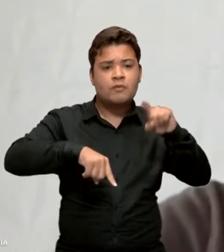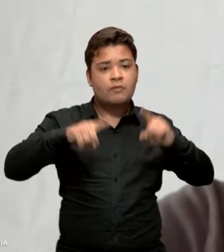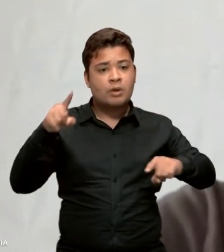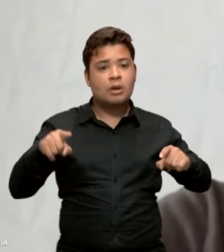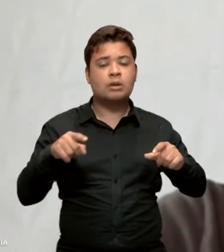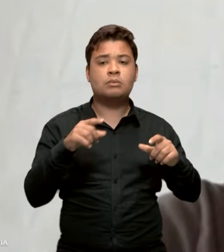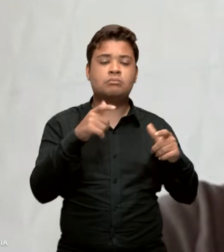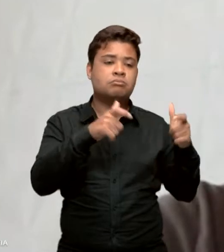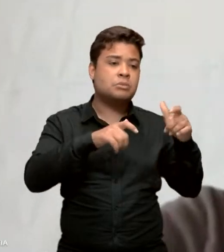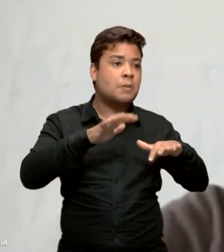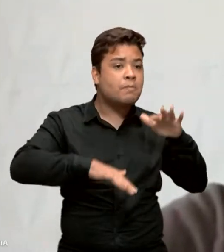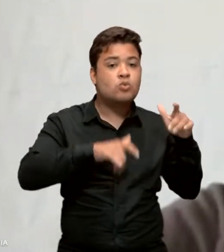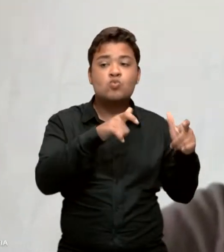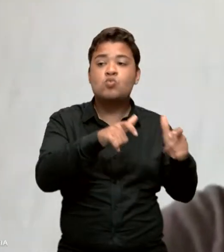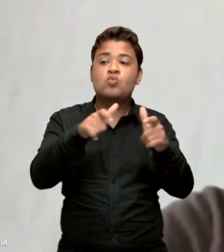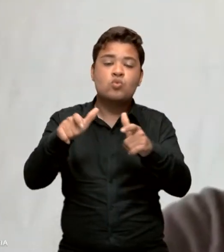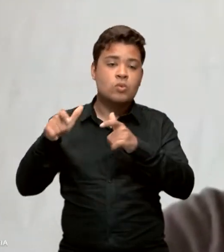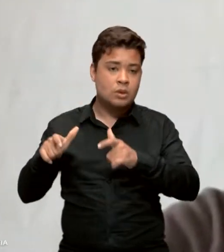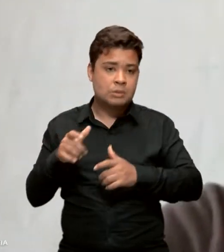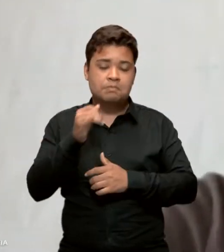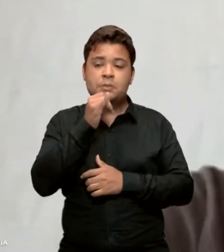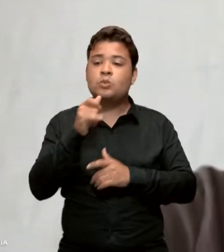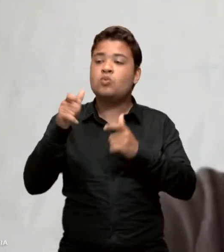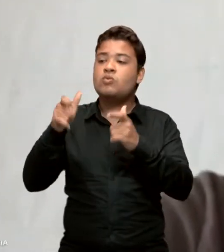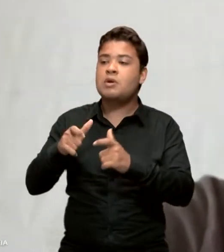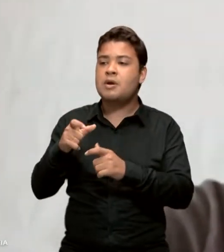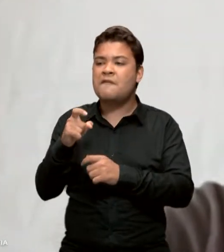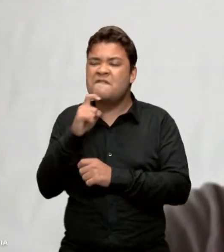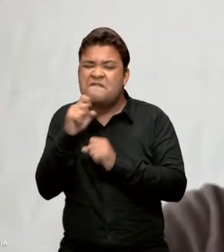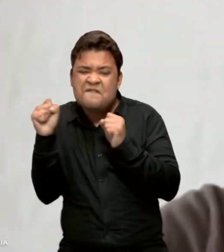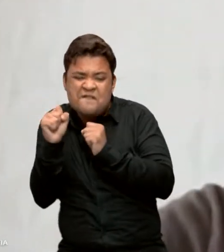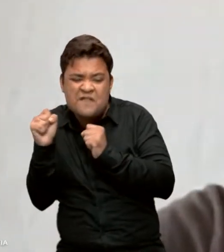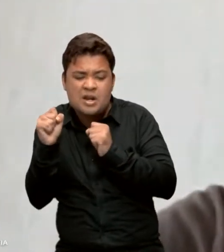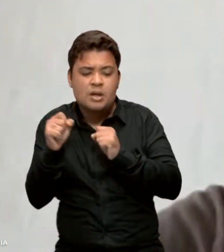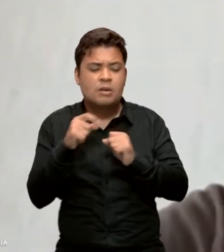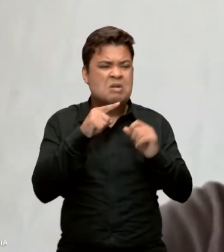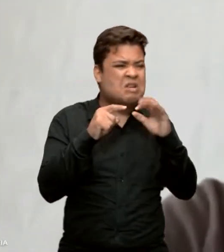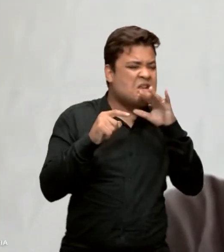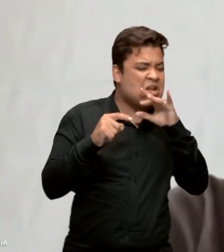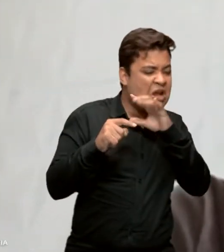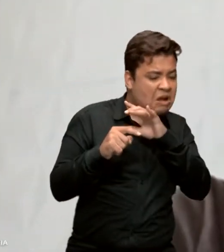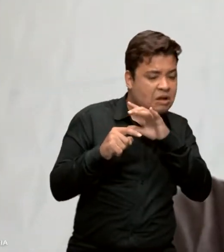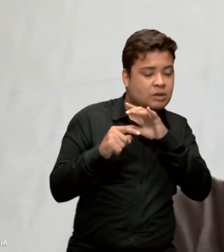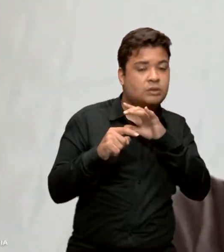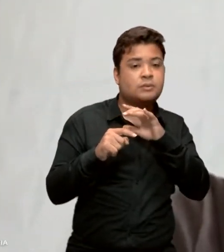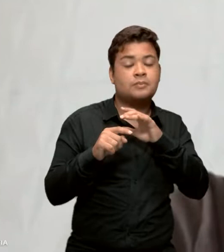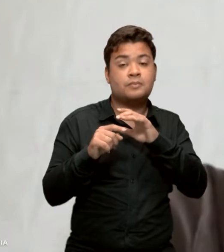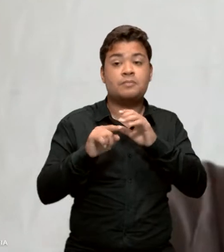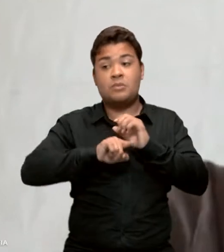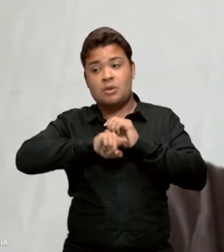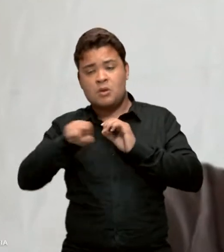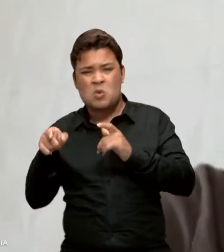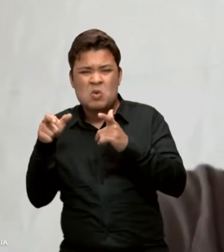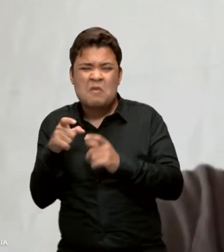né, nas regiões mais frias e regiões mais quentes, então, ao longo das regiões mais frias, a gente tem uma